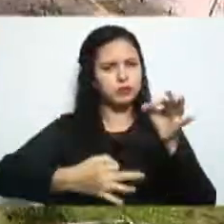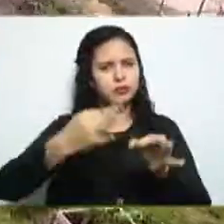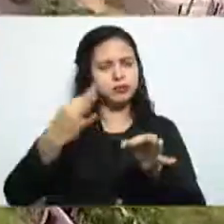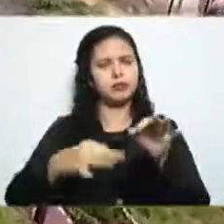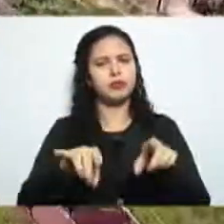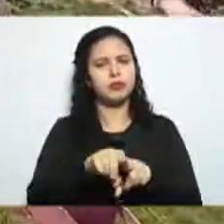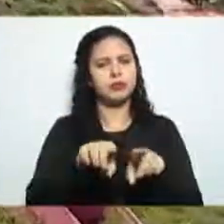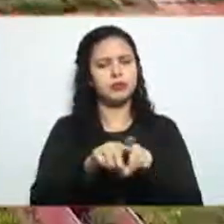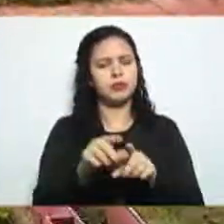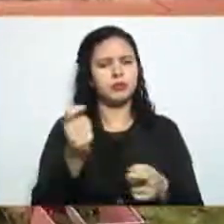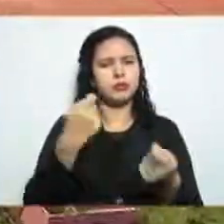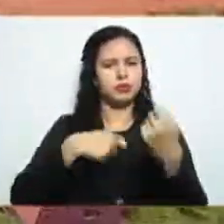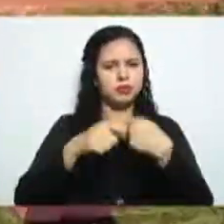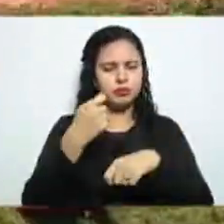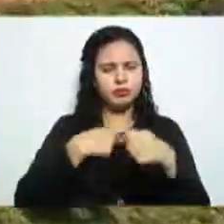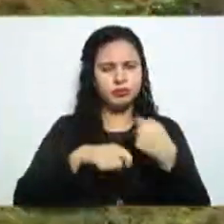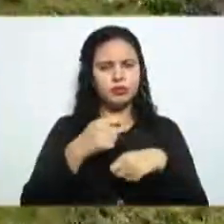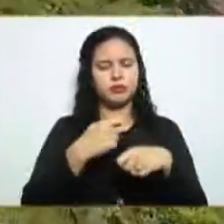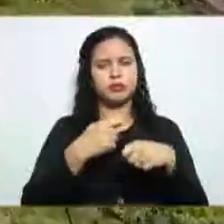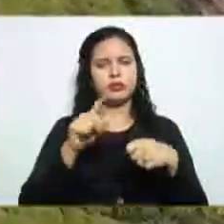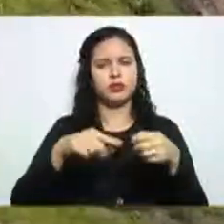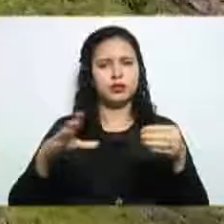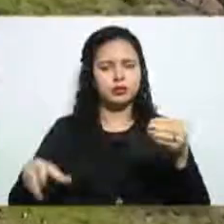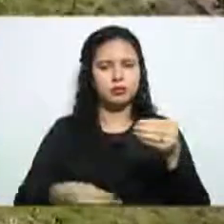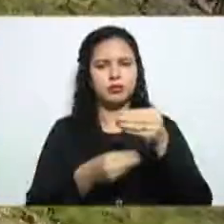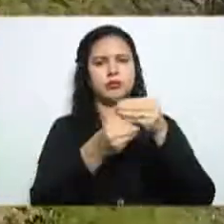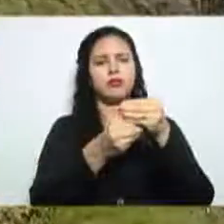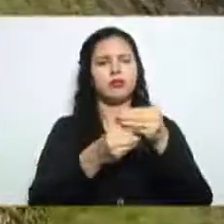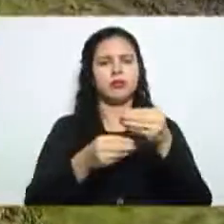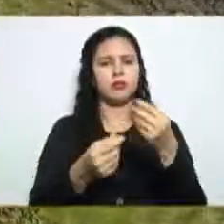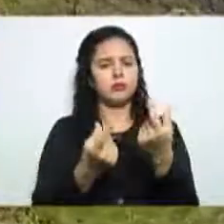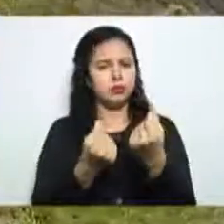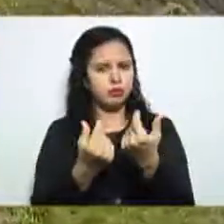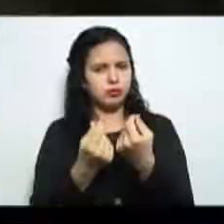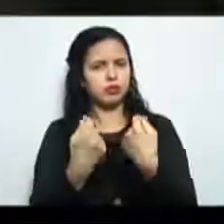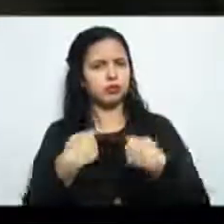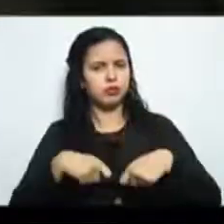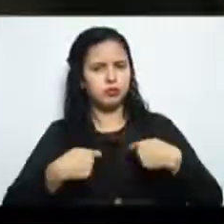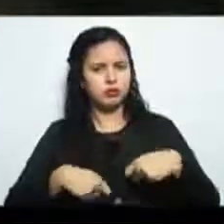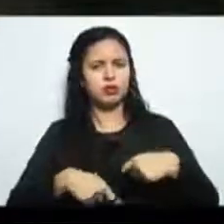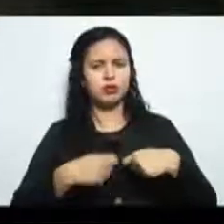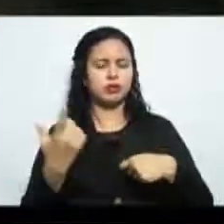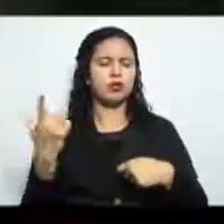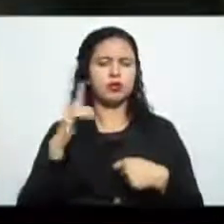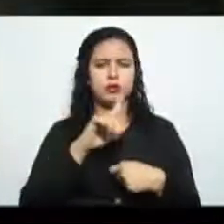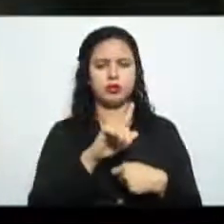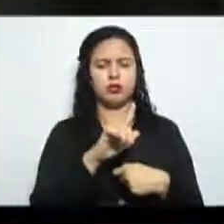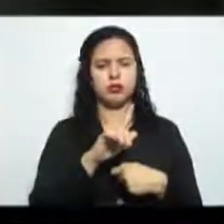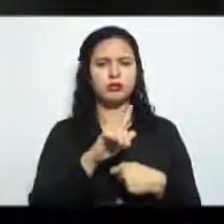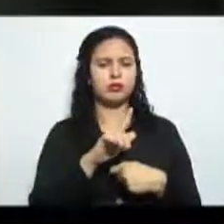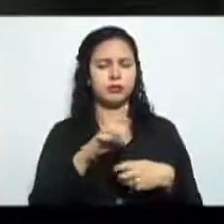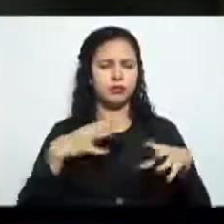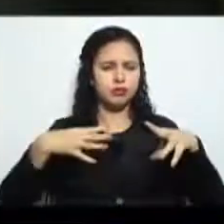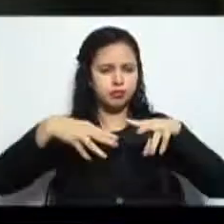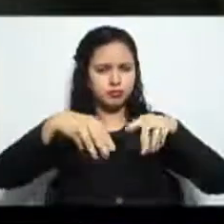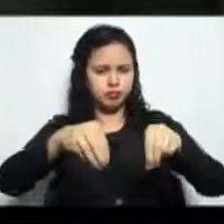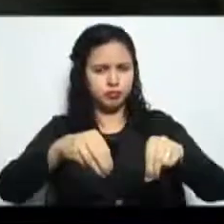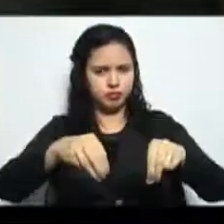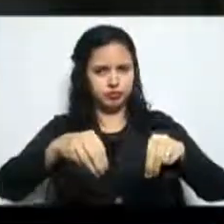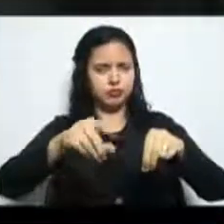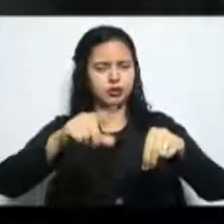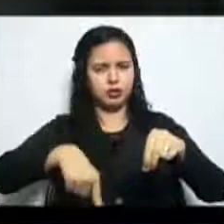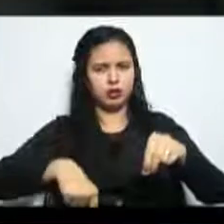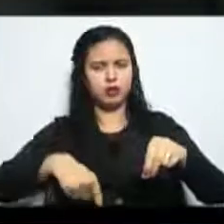e administrativo com aporte de recursos necessário para que se faça obtenção de terra para fazer